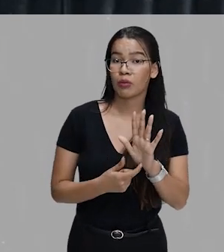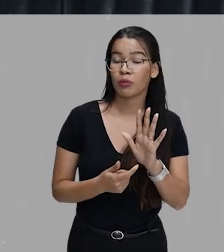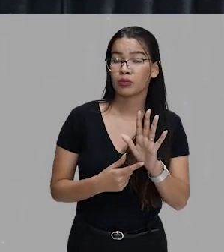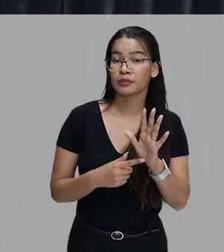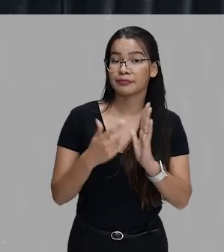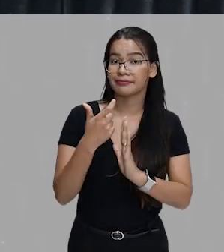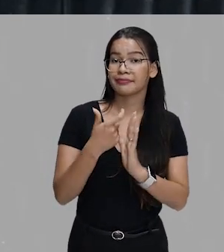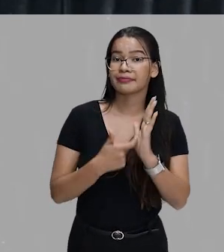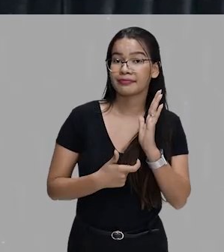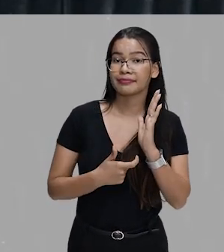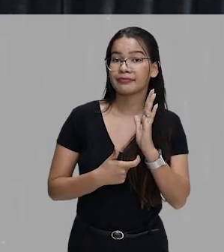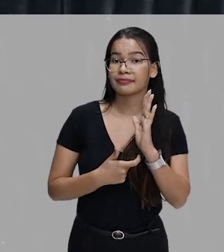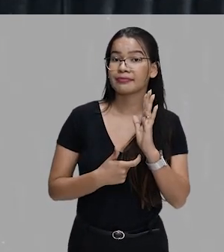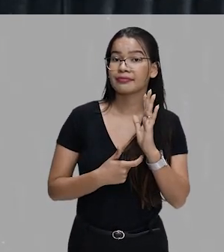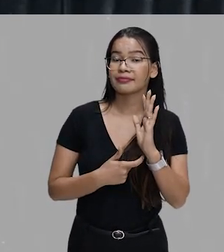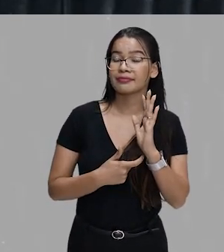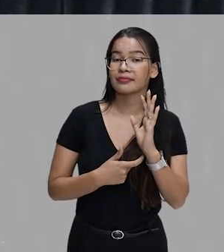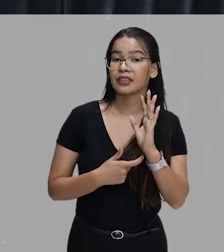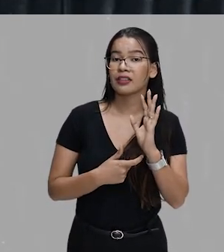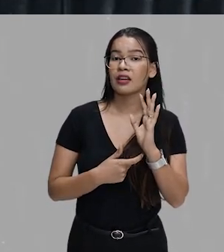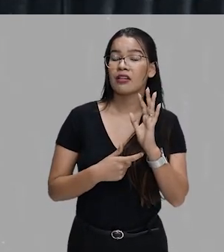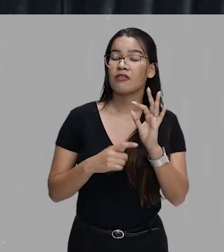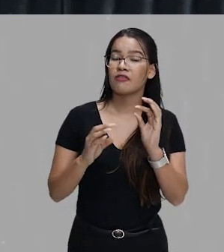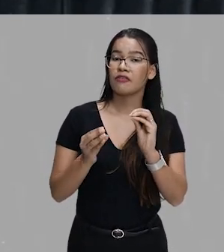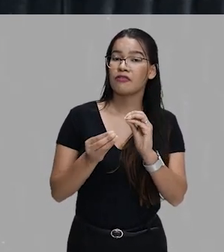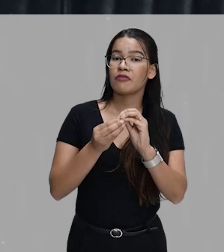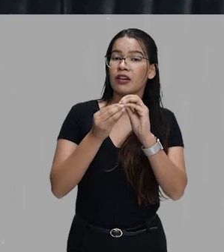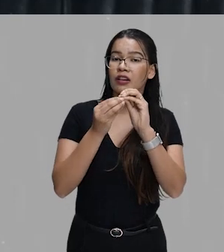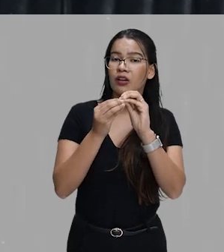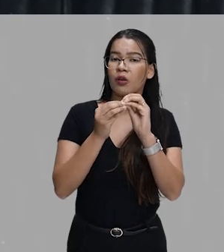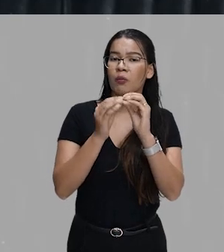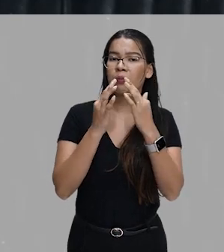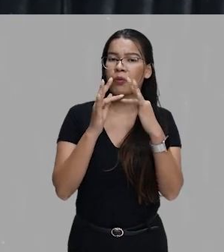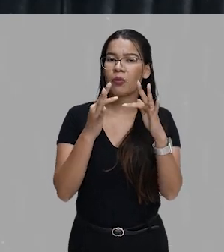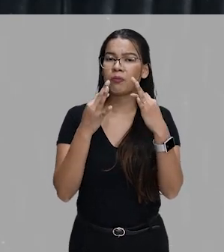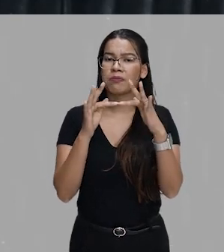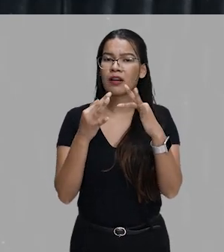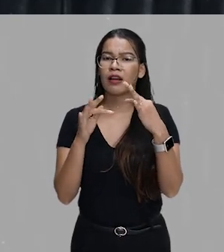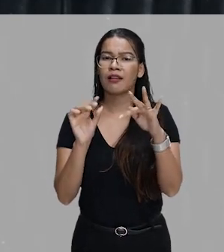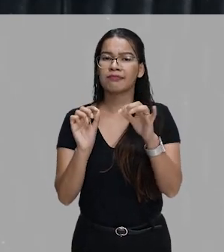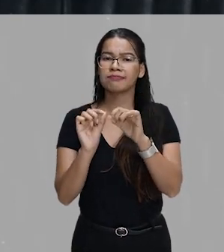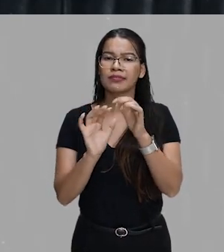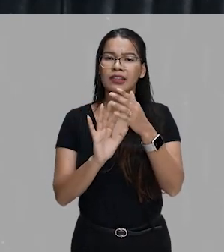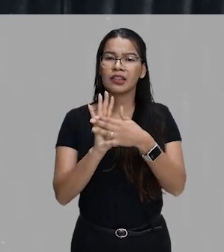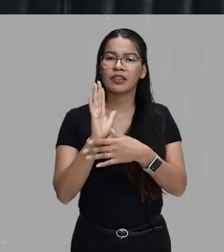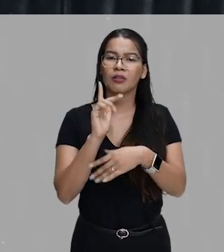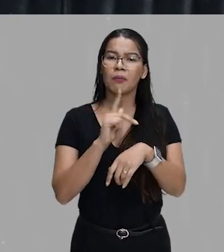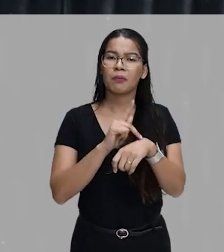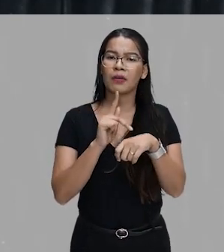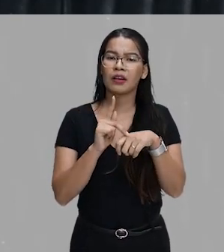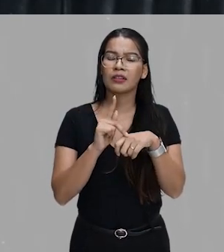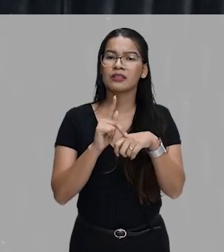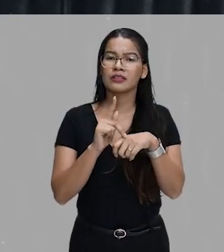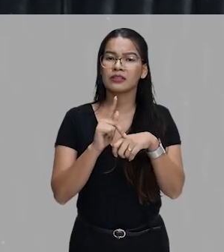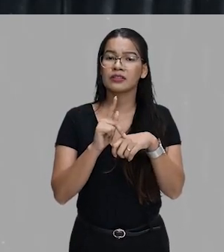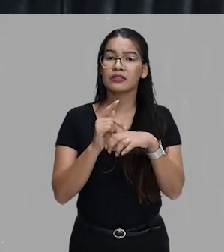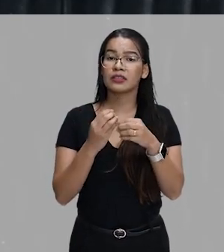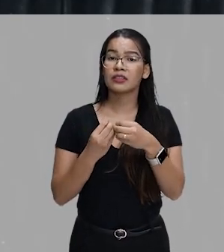um texto formado por orações que vão se construindo esses períodos, né? Esses períodos vão se construindo,